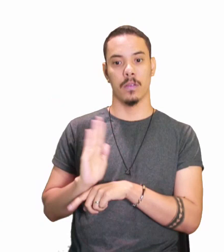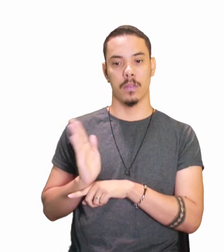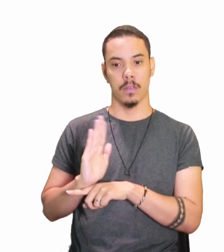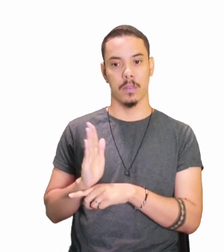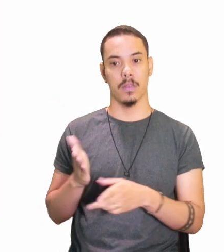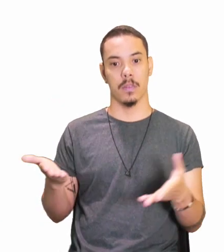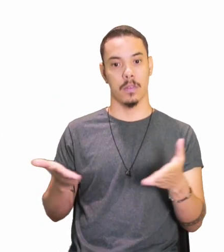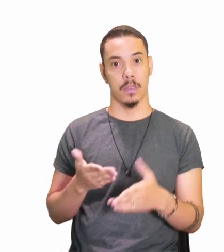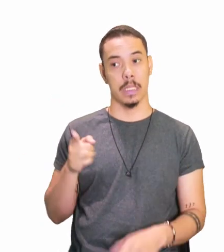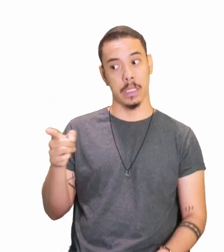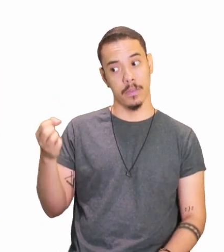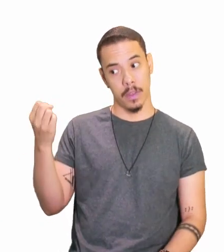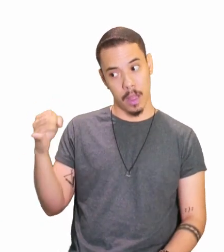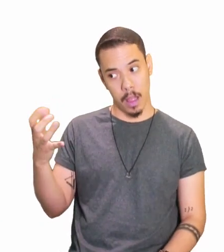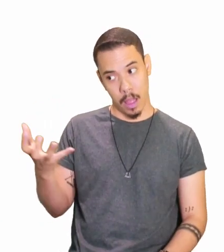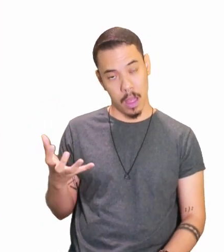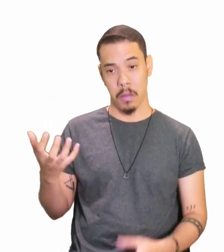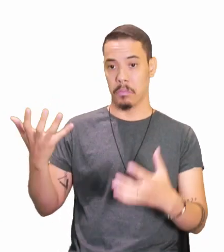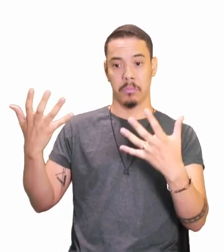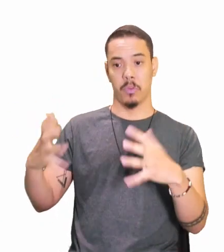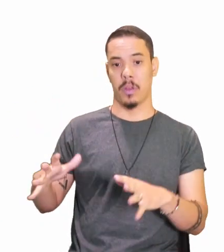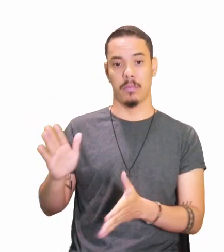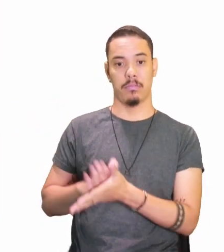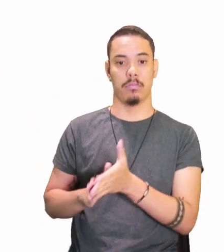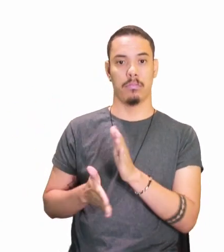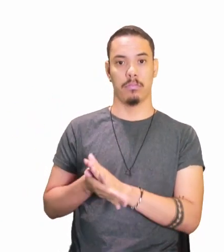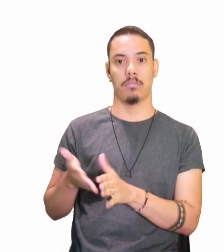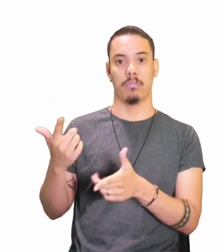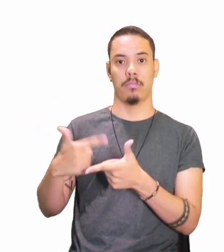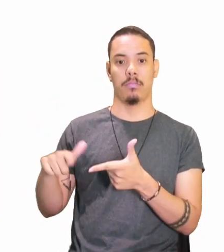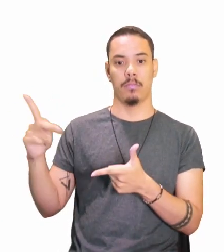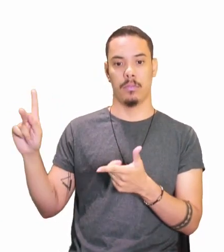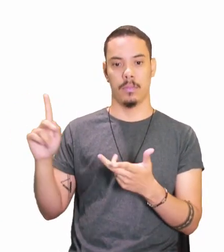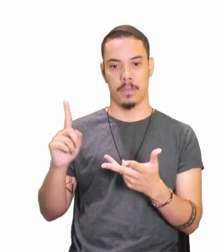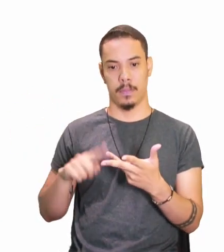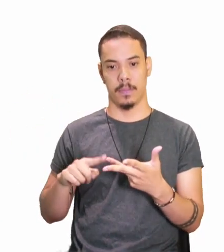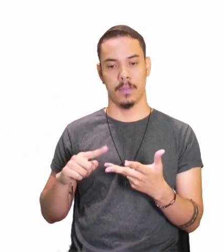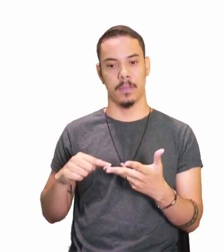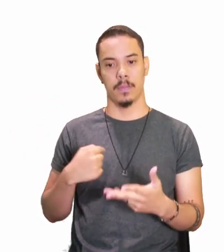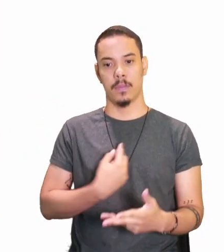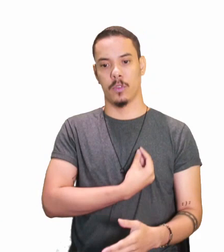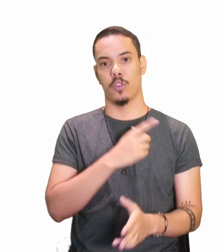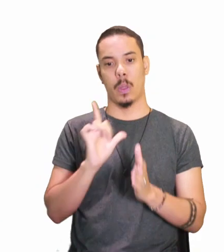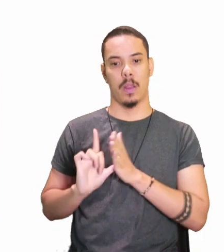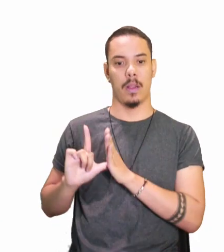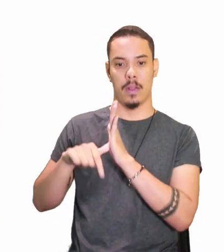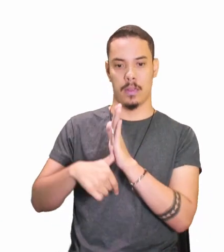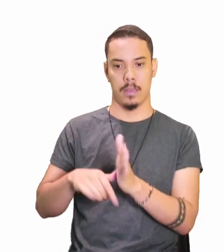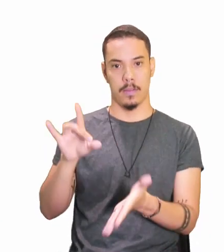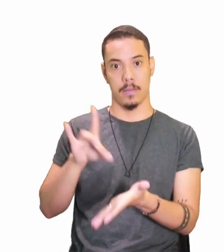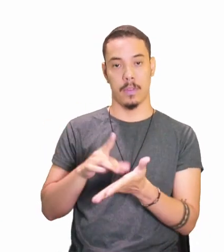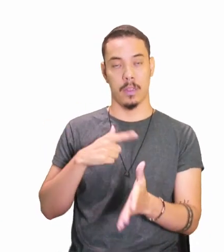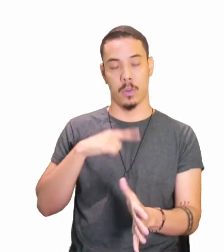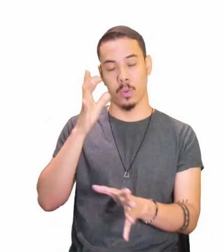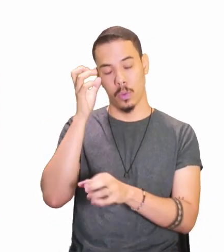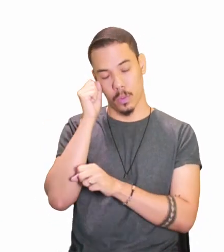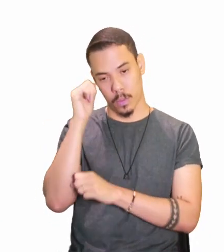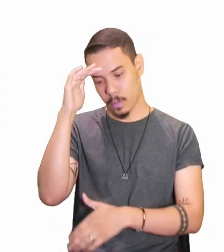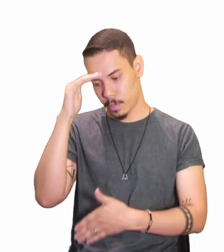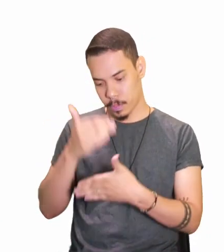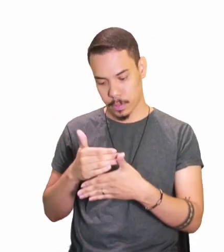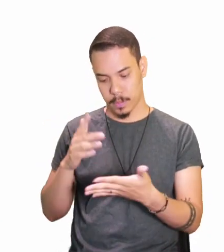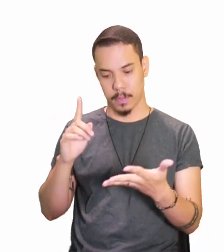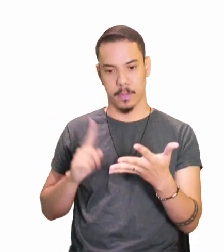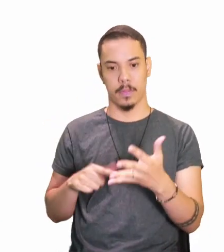hoje, quer você queira, quer não. Na quarta eu tenho, estou atrasado, na verdade, adormeci. E